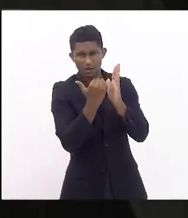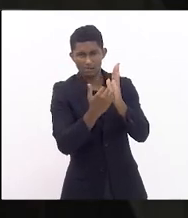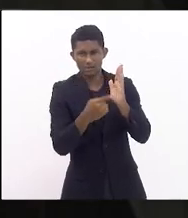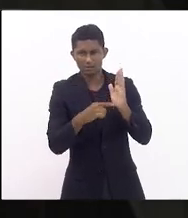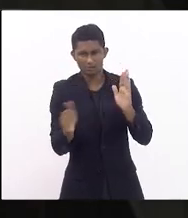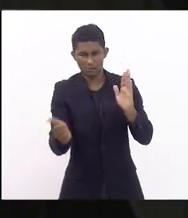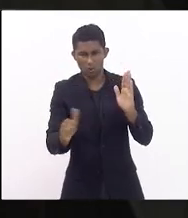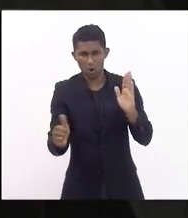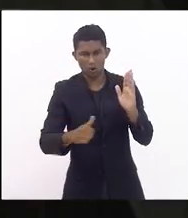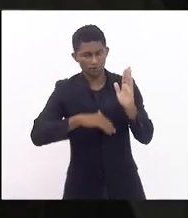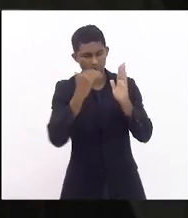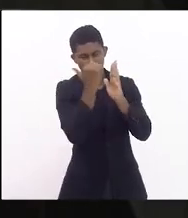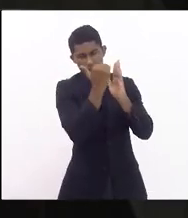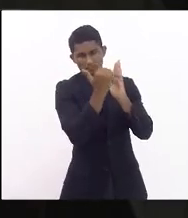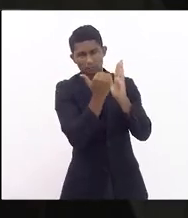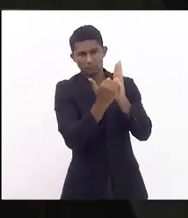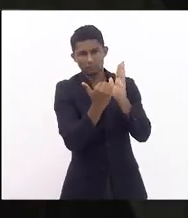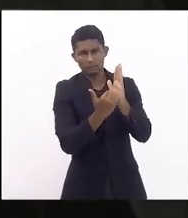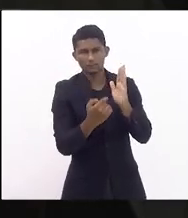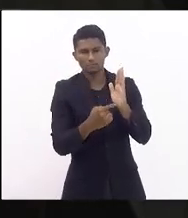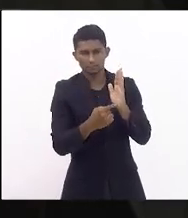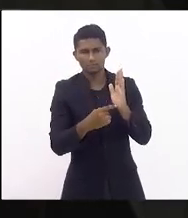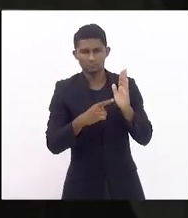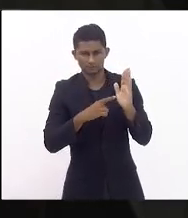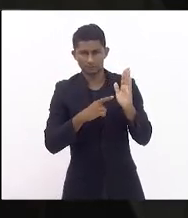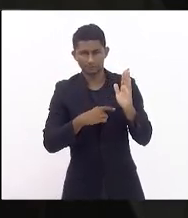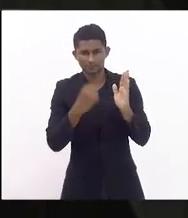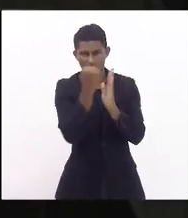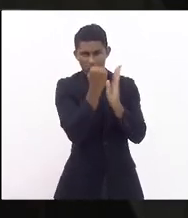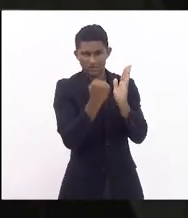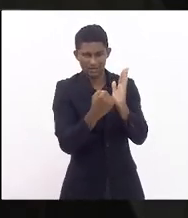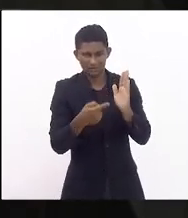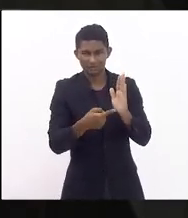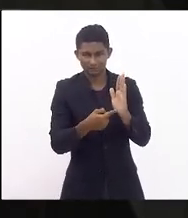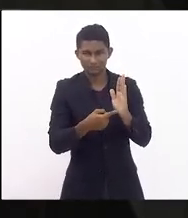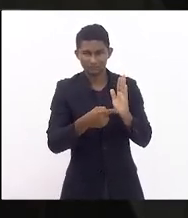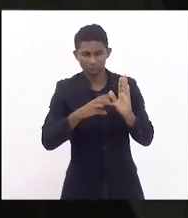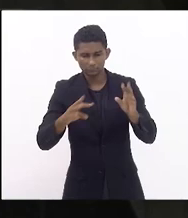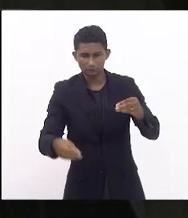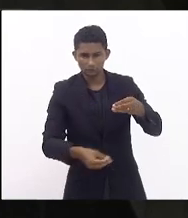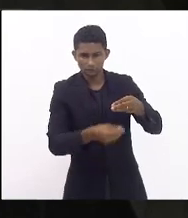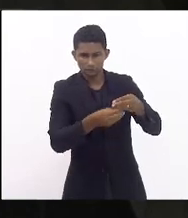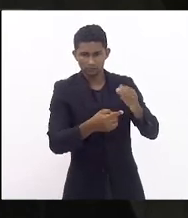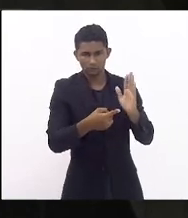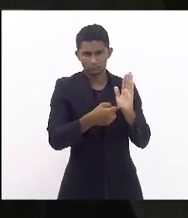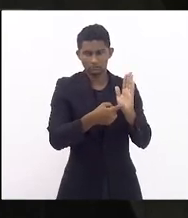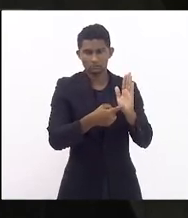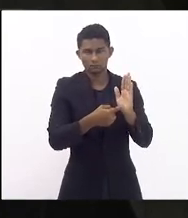11 termos aditivos até agora aprovados ao contrato original,